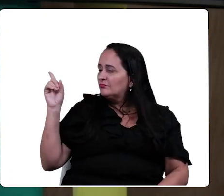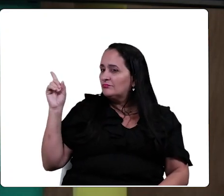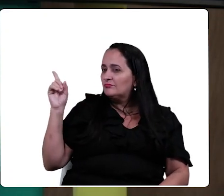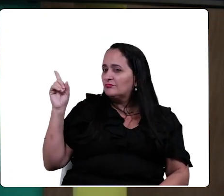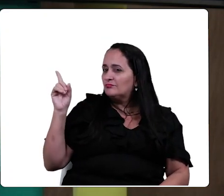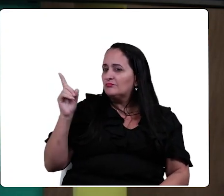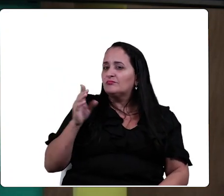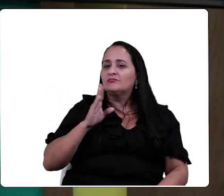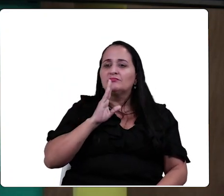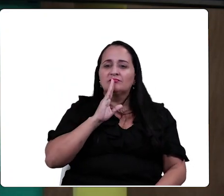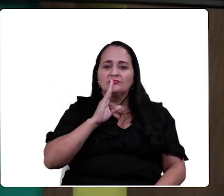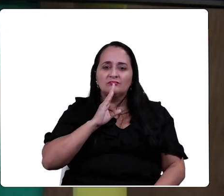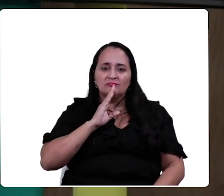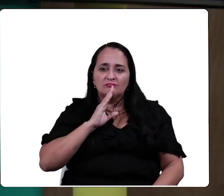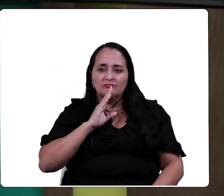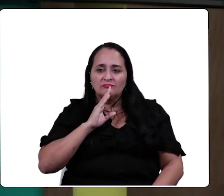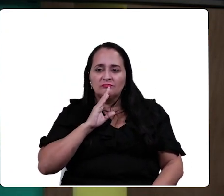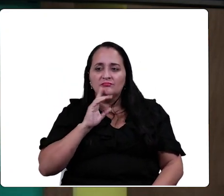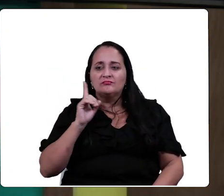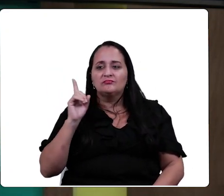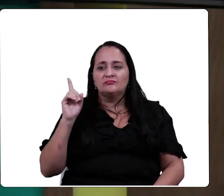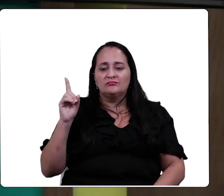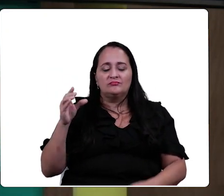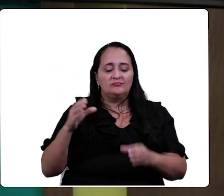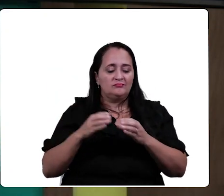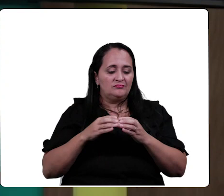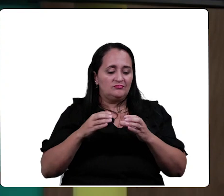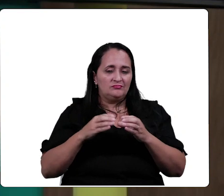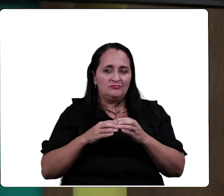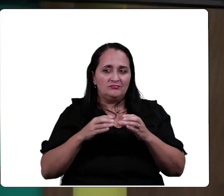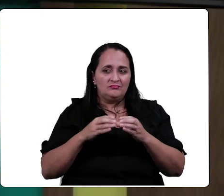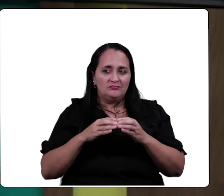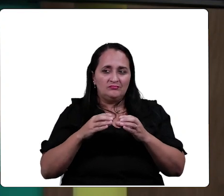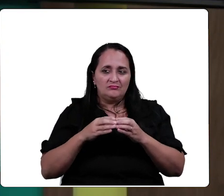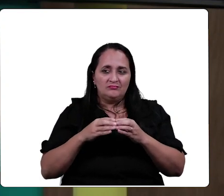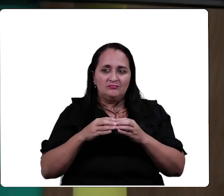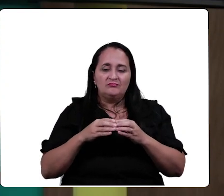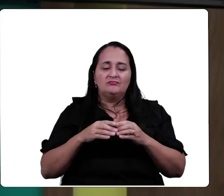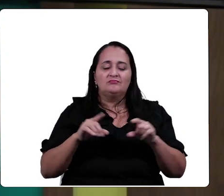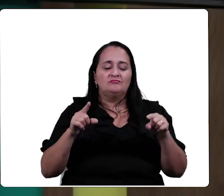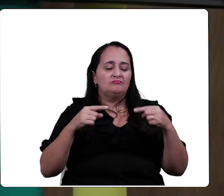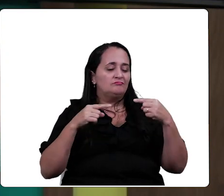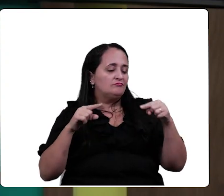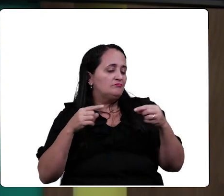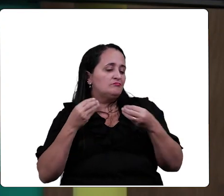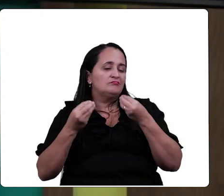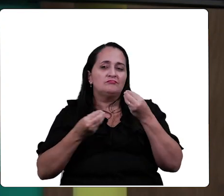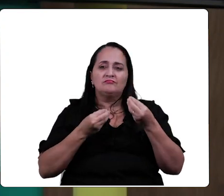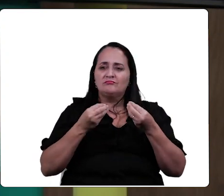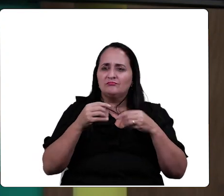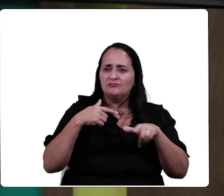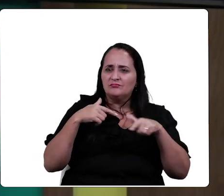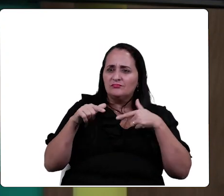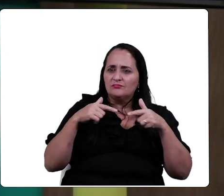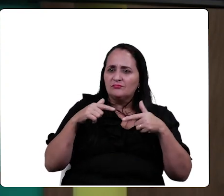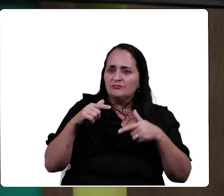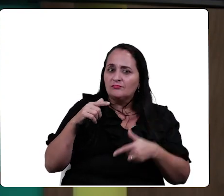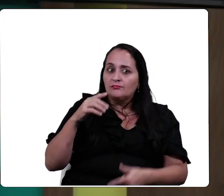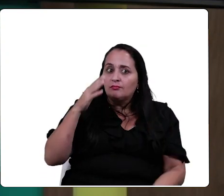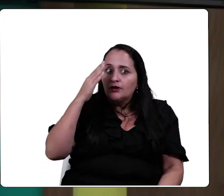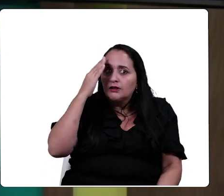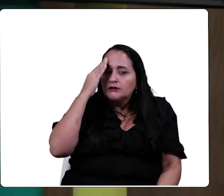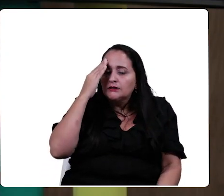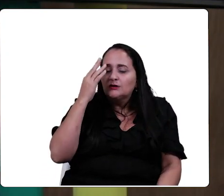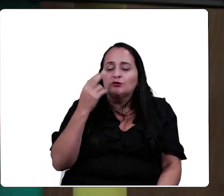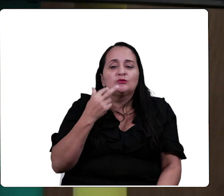a turma do Chachado? Bem bacana. E essa galerinha já está, pronta para trabalhar. O quê? É